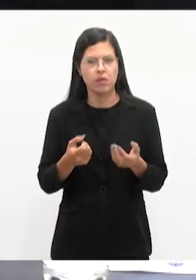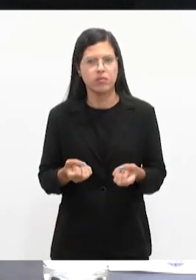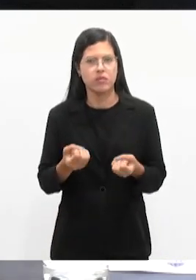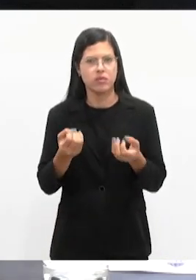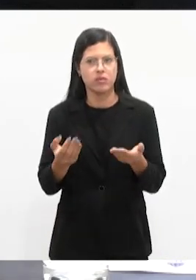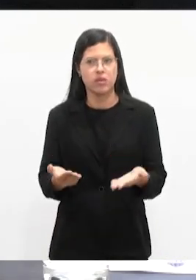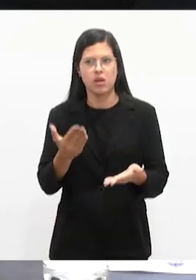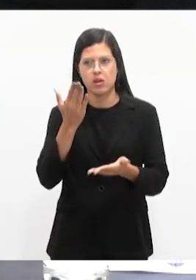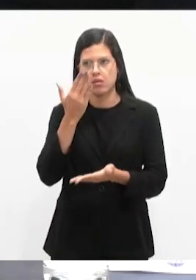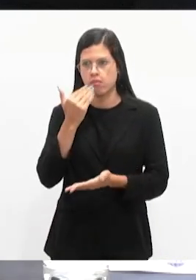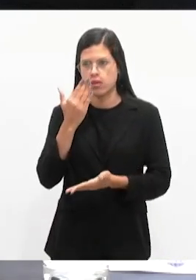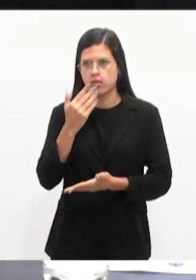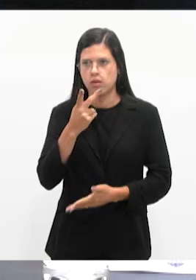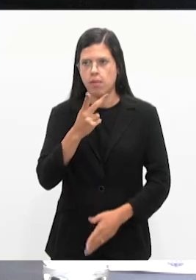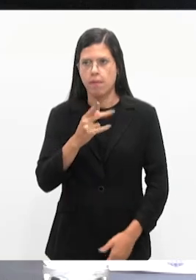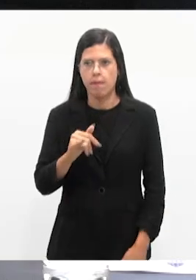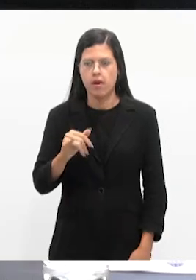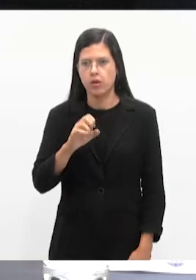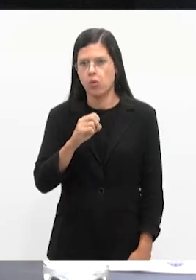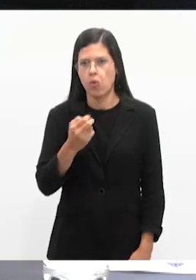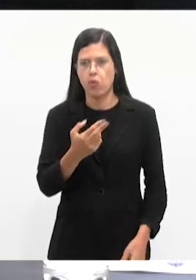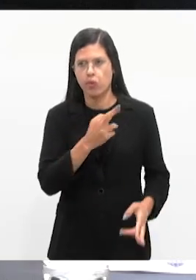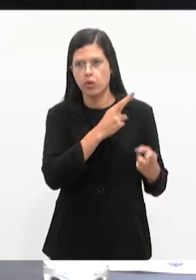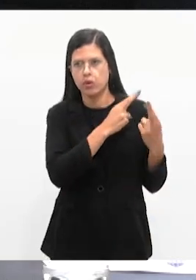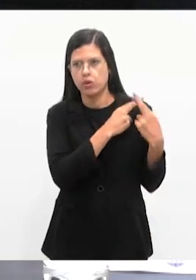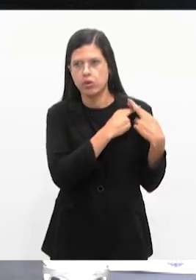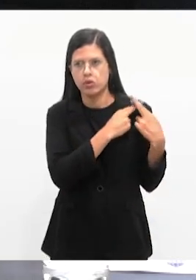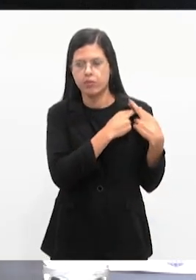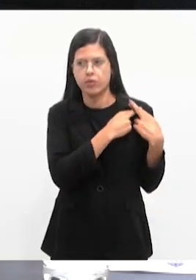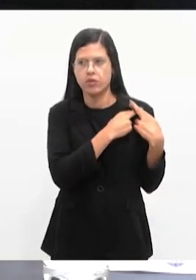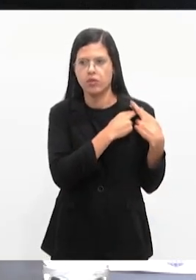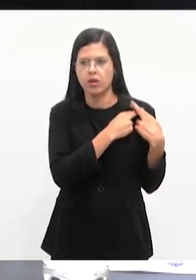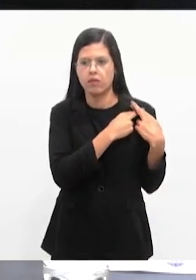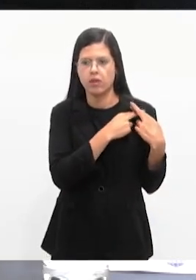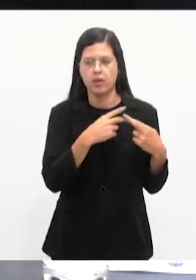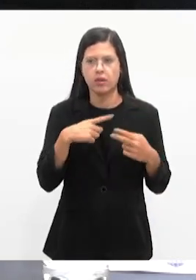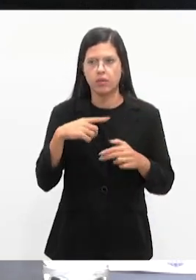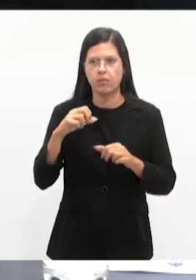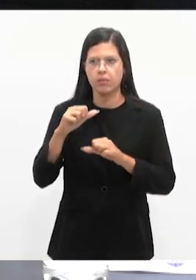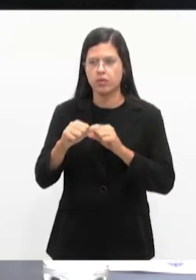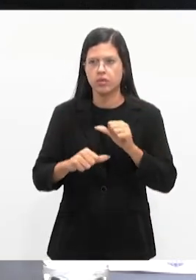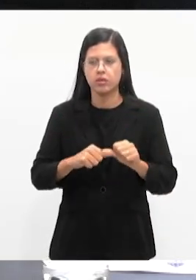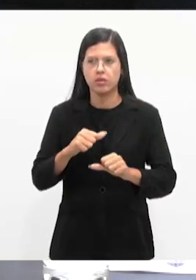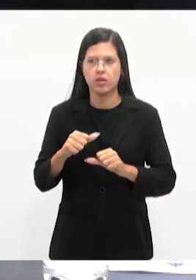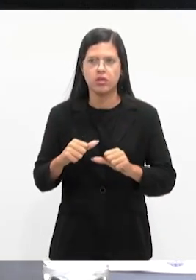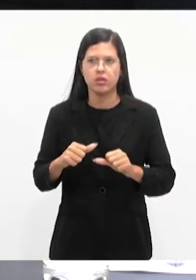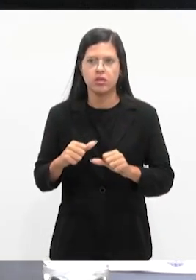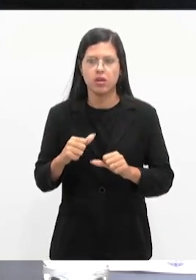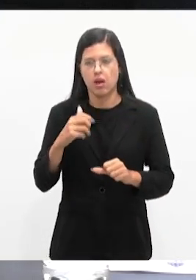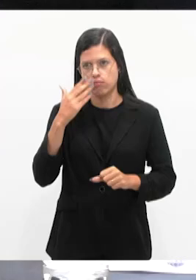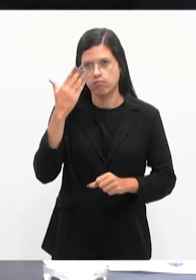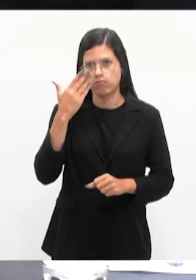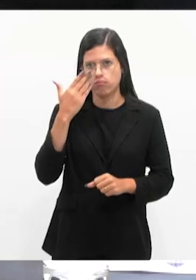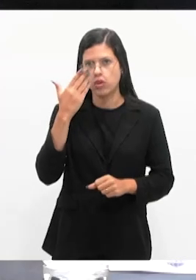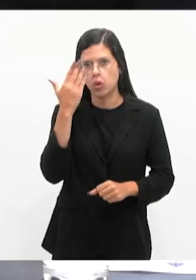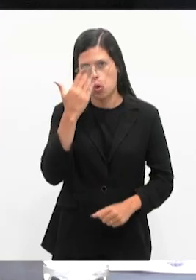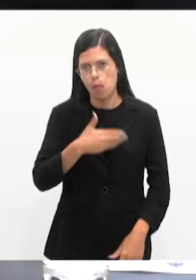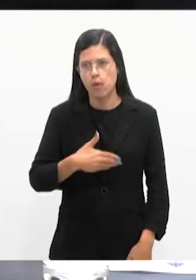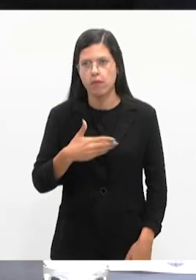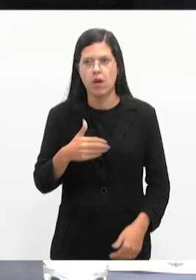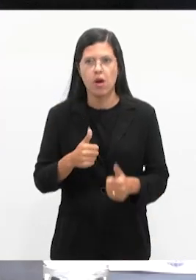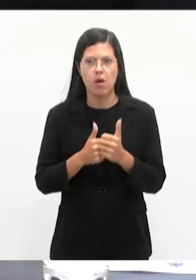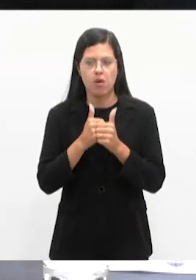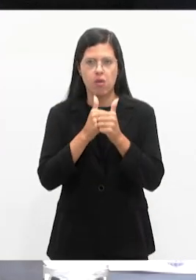aos pais ou aos responsáveis, e aí que tem a mudança, legais que comprovadamente acompanhem em tempo